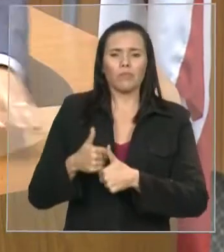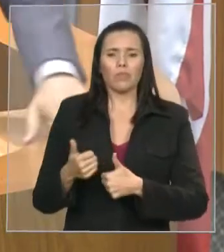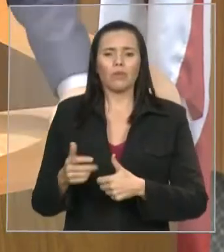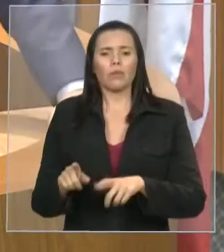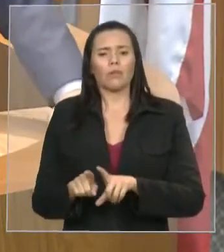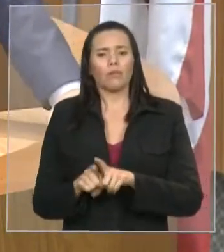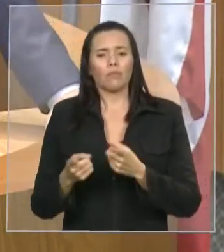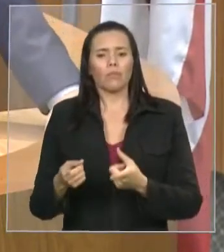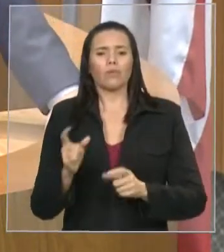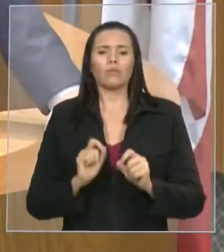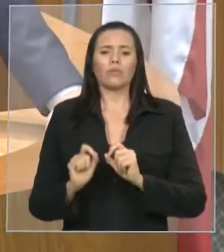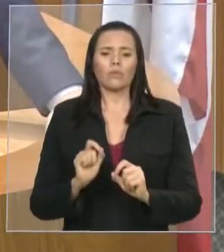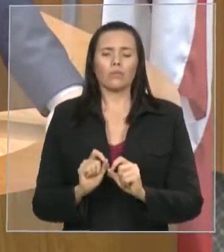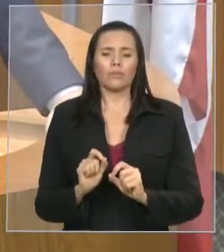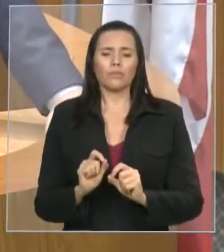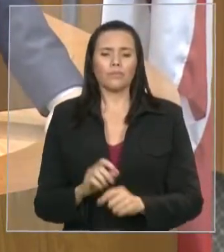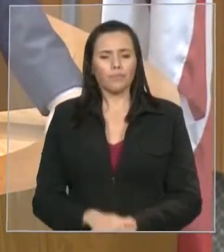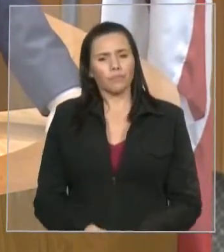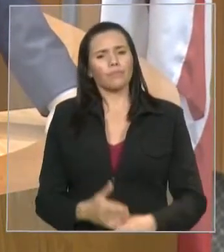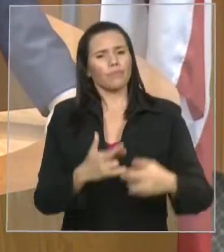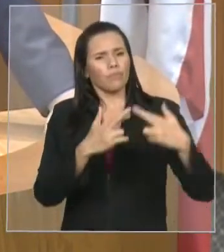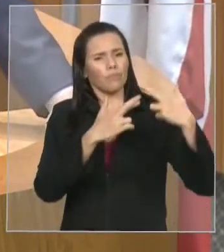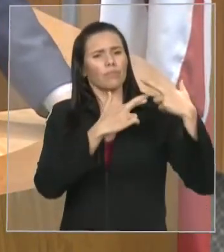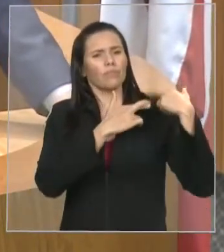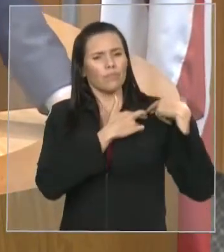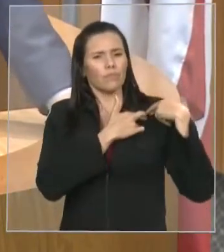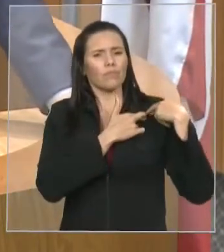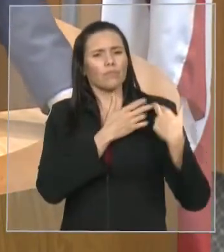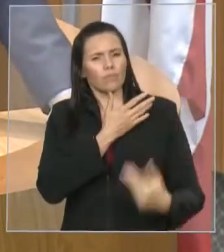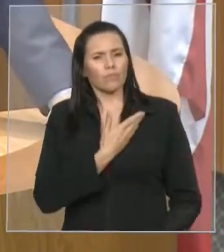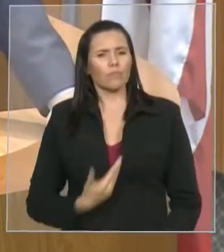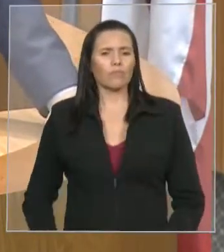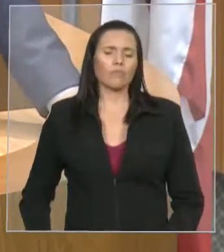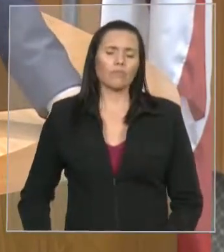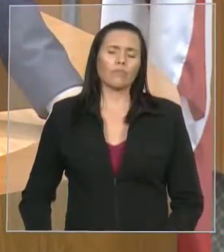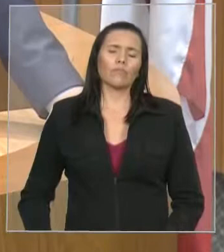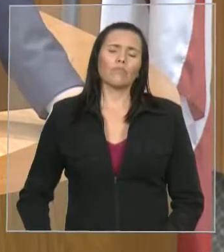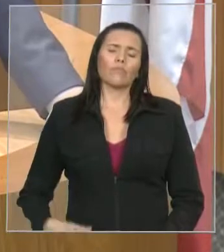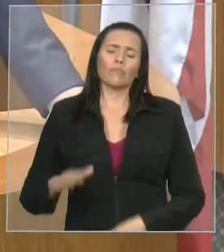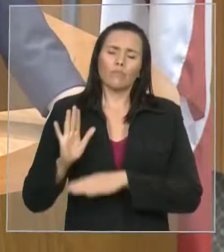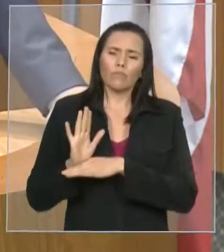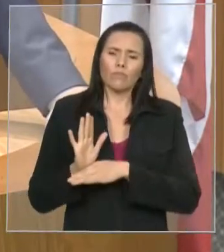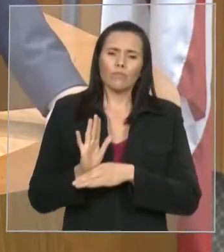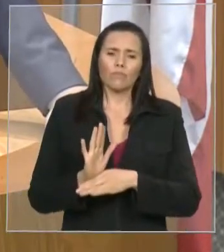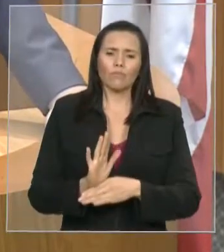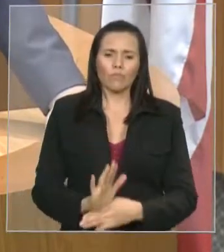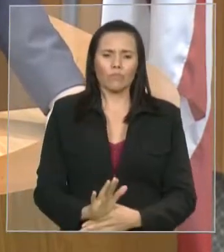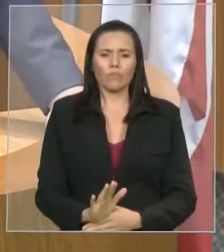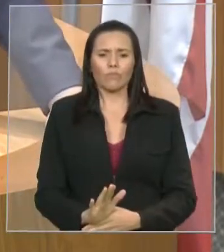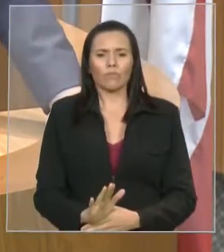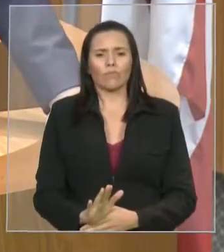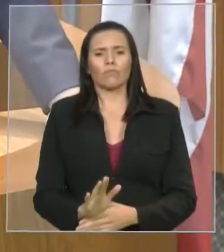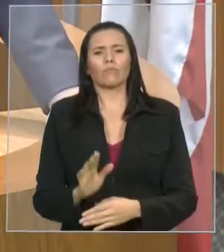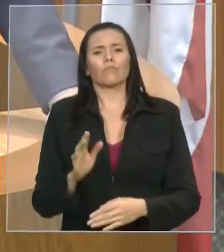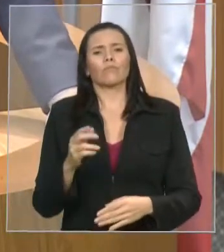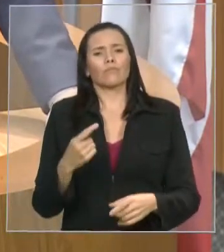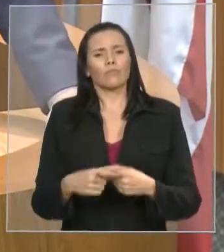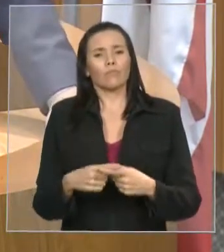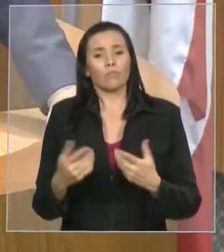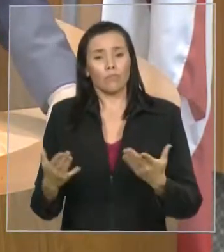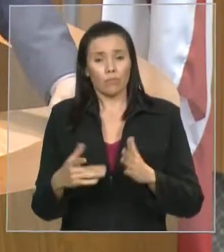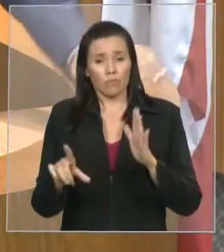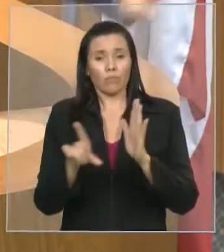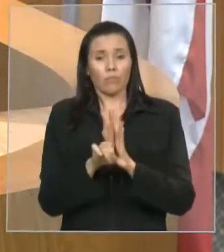cada vez mais a responsabilidade dos governos apoiarem, porque é lei, é patrimônio cultural e imaterial do